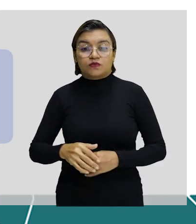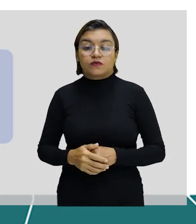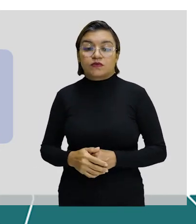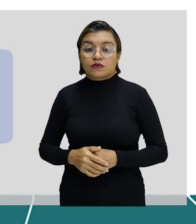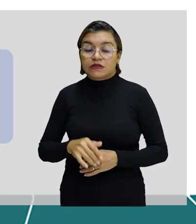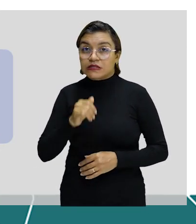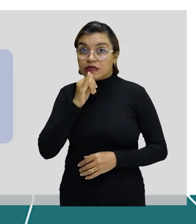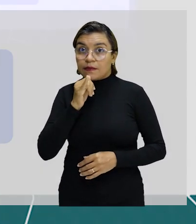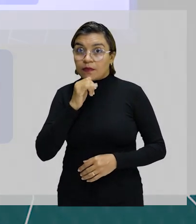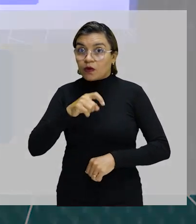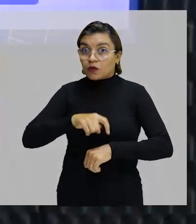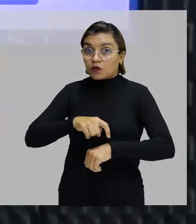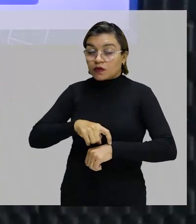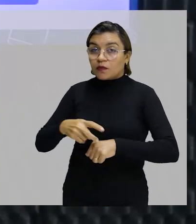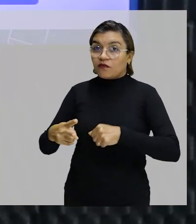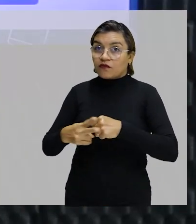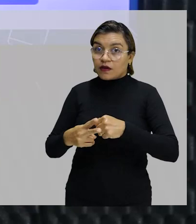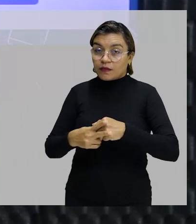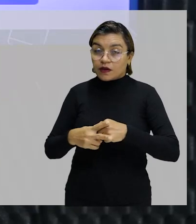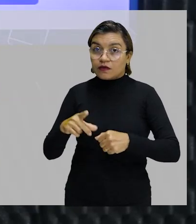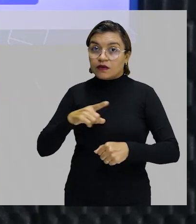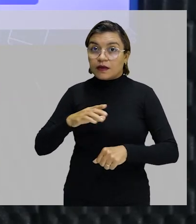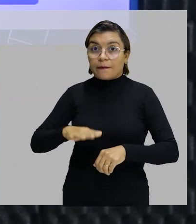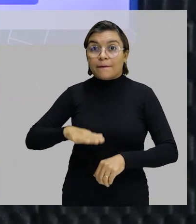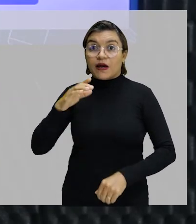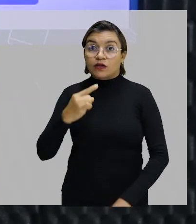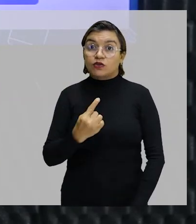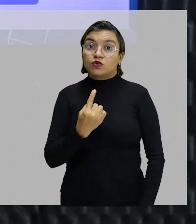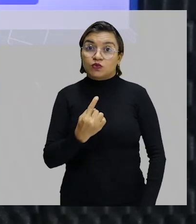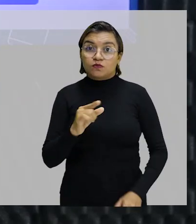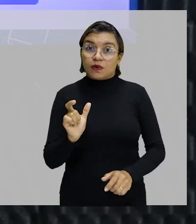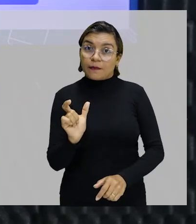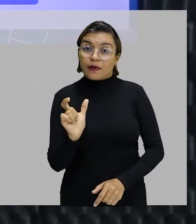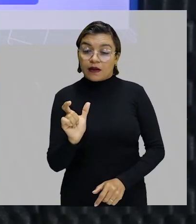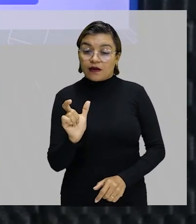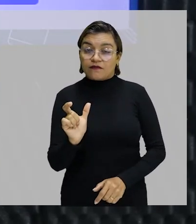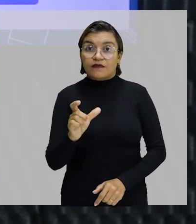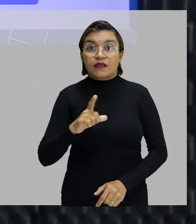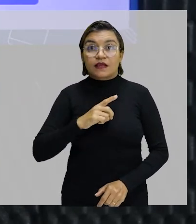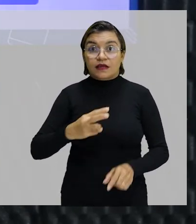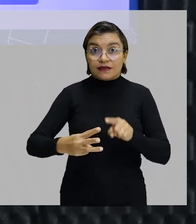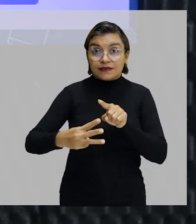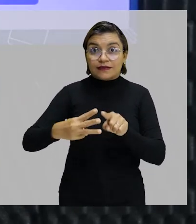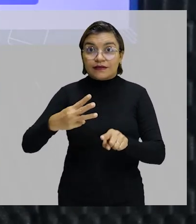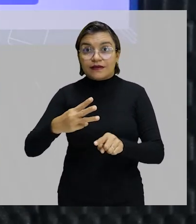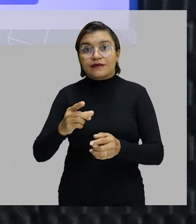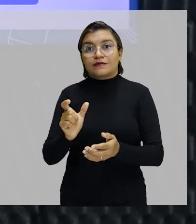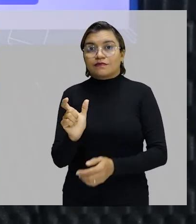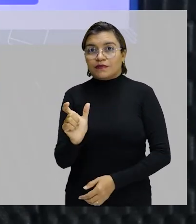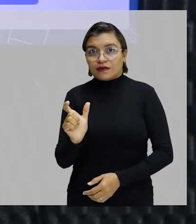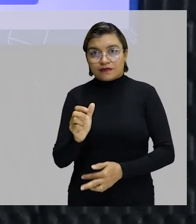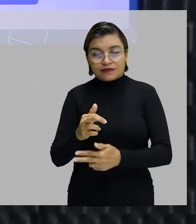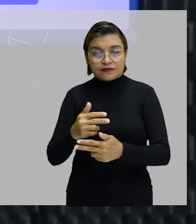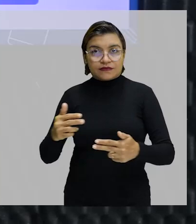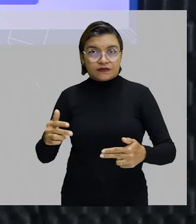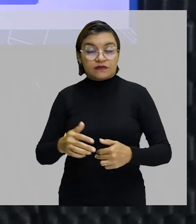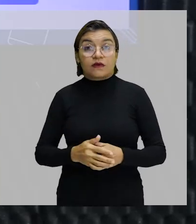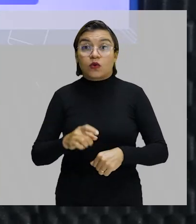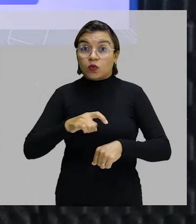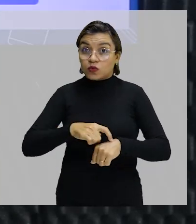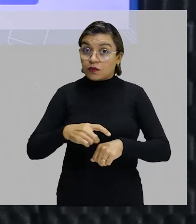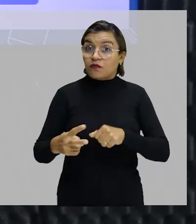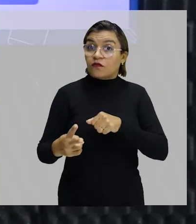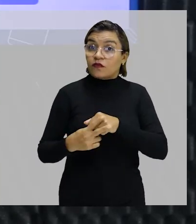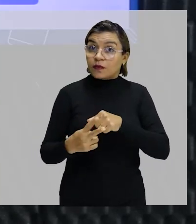tempo verbal formado por mais de uma palavra. Ele é formado por 3 palavras, tá? E ele é um tempo verbal